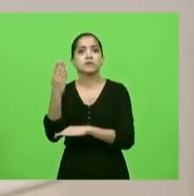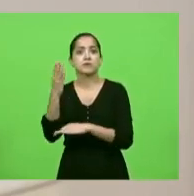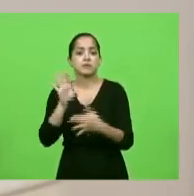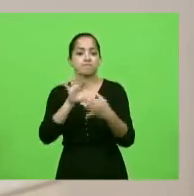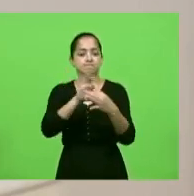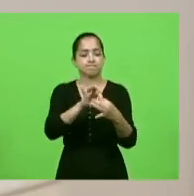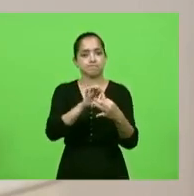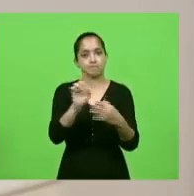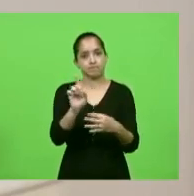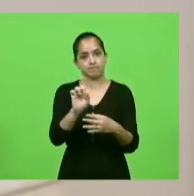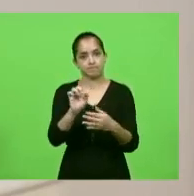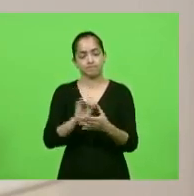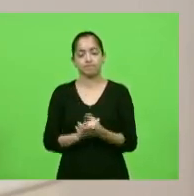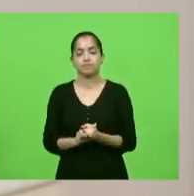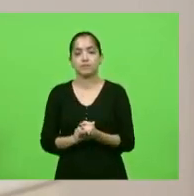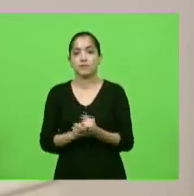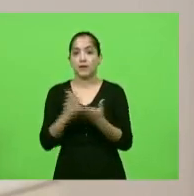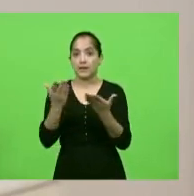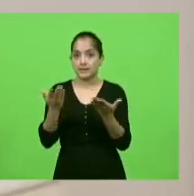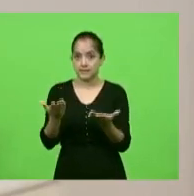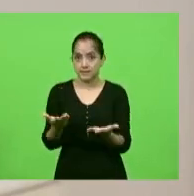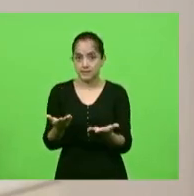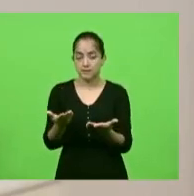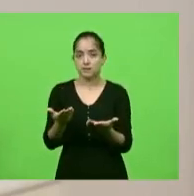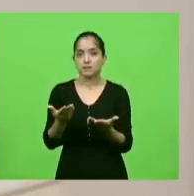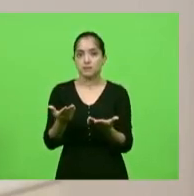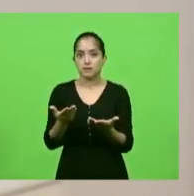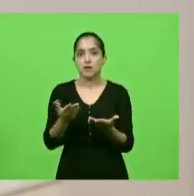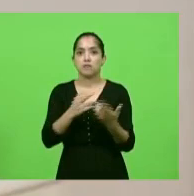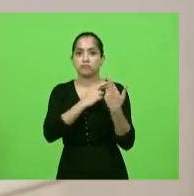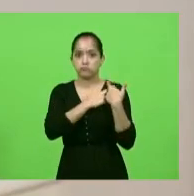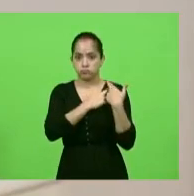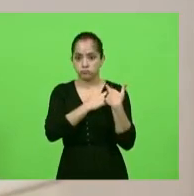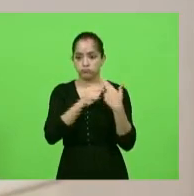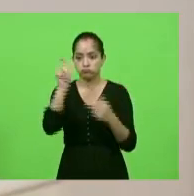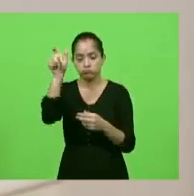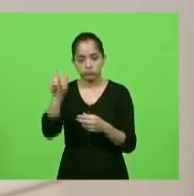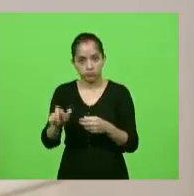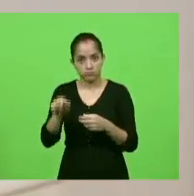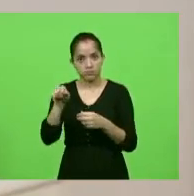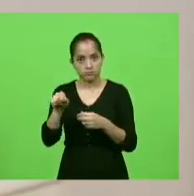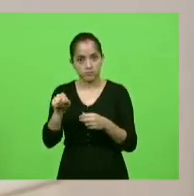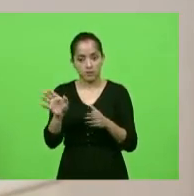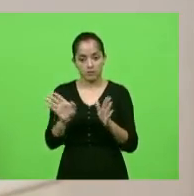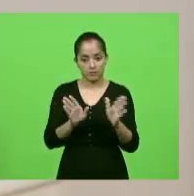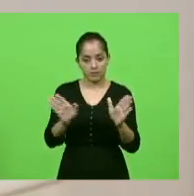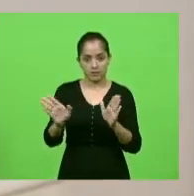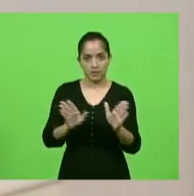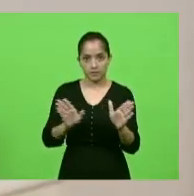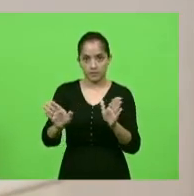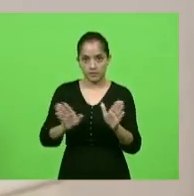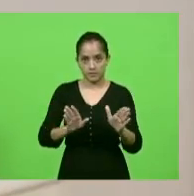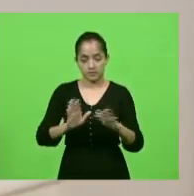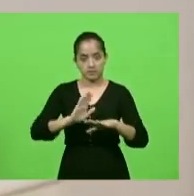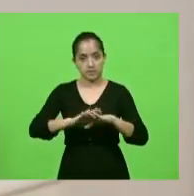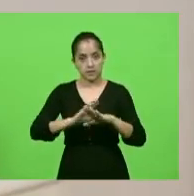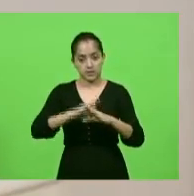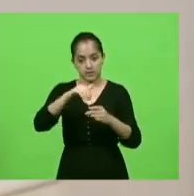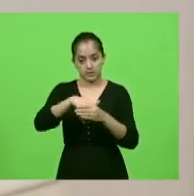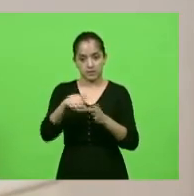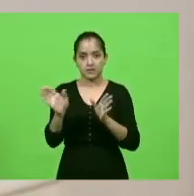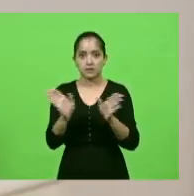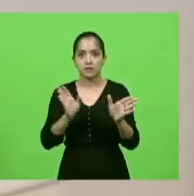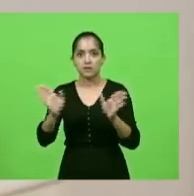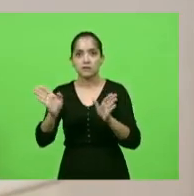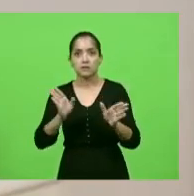fecha aspas. Assim, o fato do agente político, ainda que temporariamente, pelo período de seu mandato, ser detentor